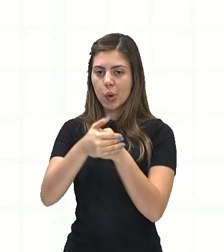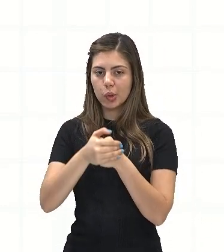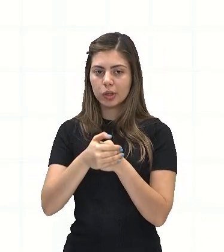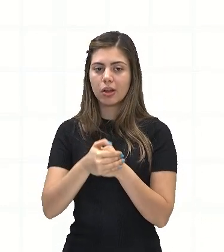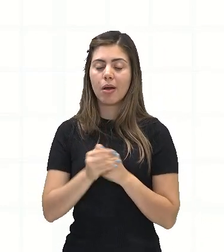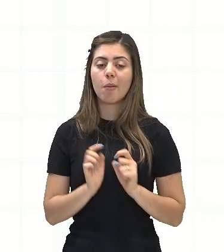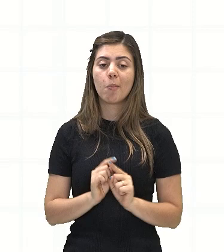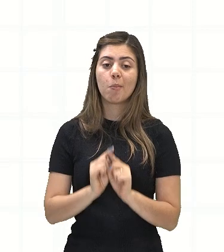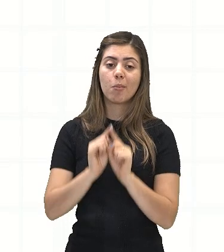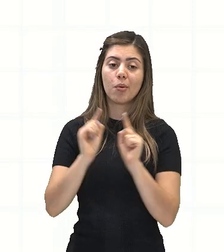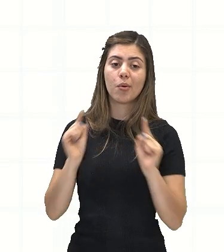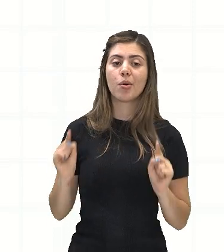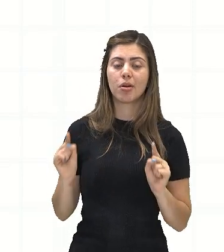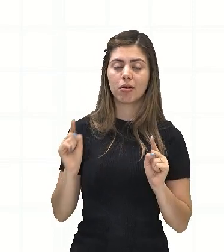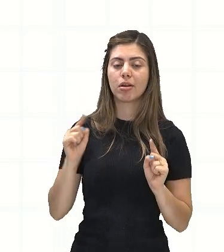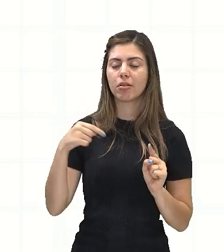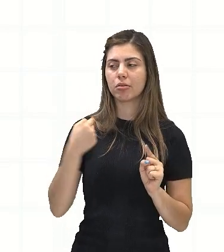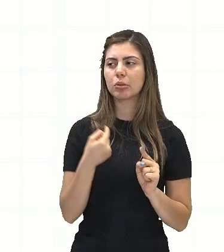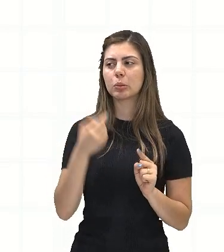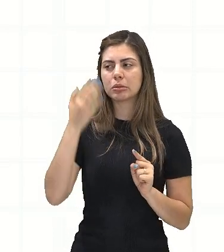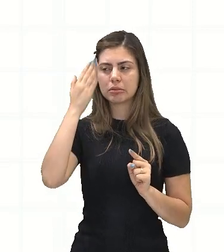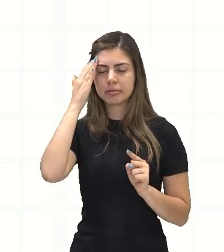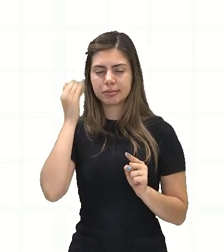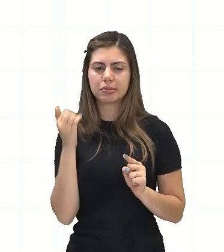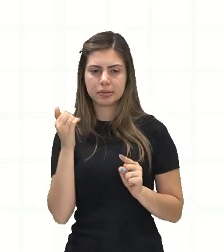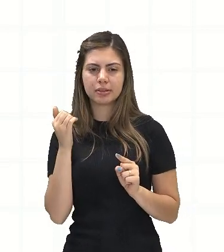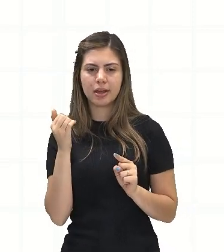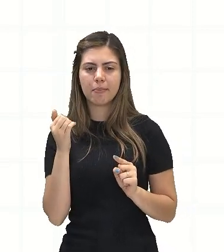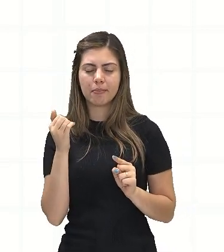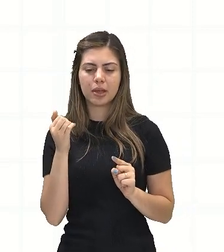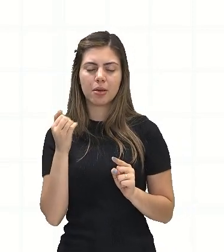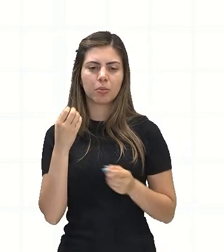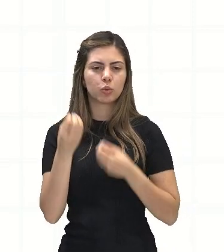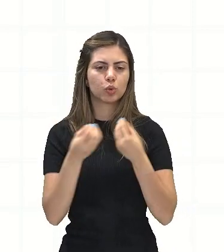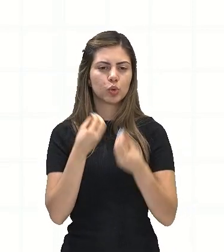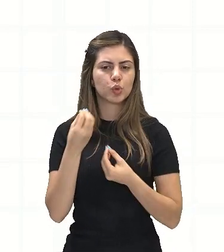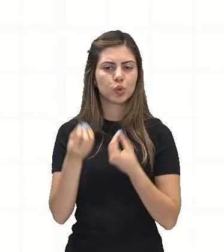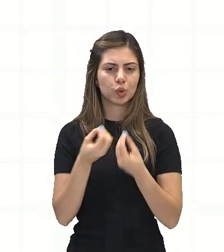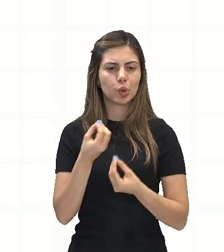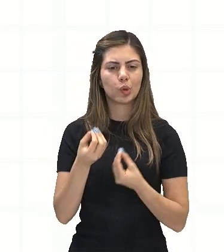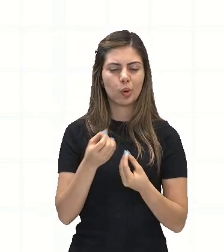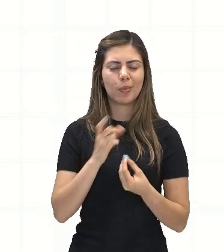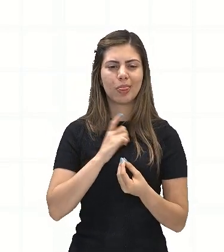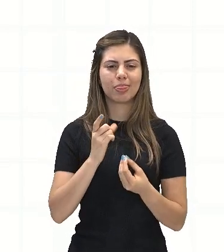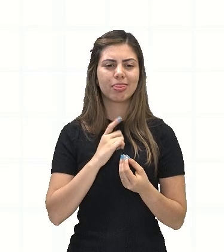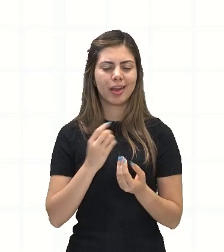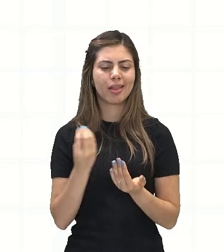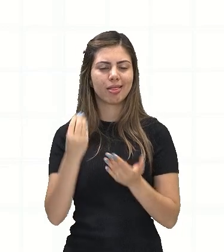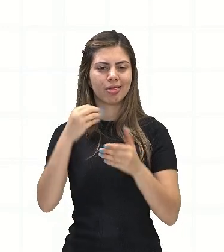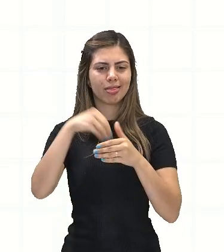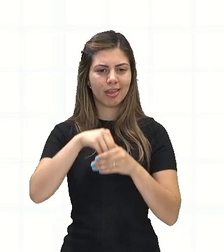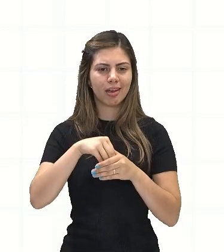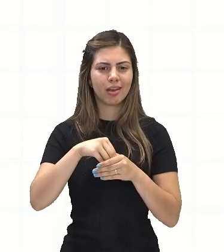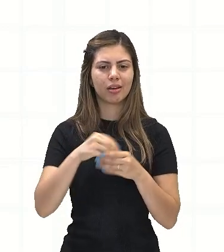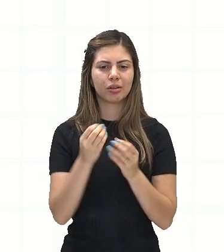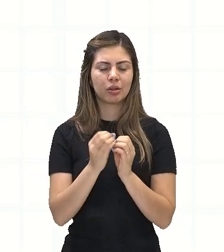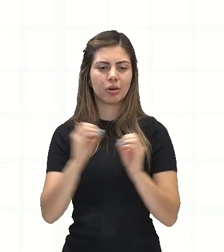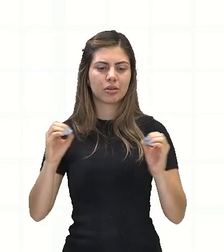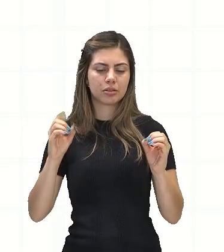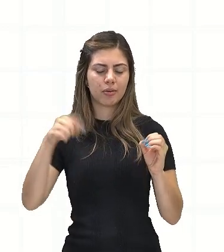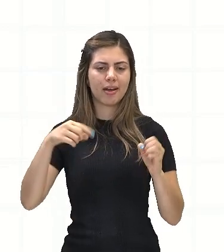eu consigo determinar de uma maneira bem clara e está escrito no contexto, eu não vou chamar de